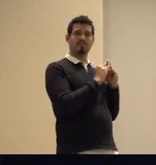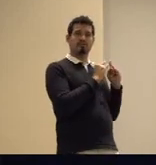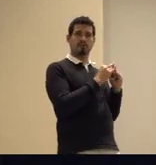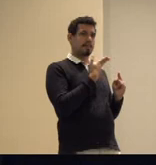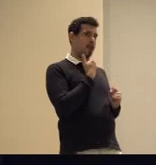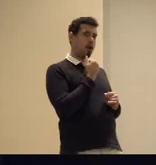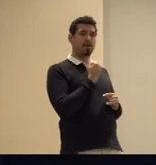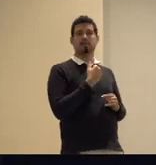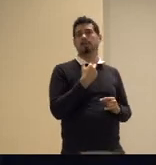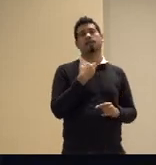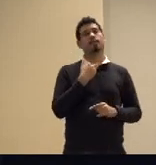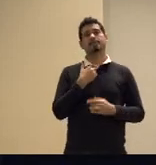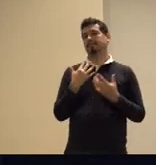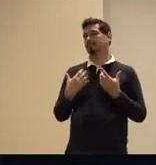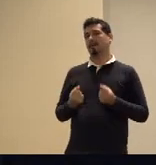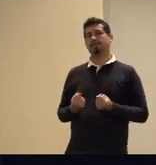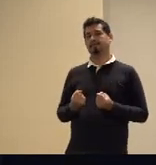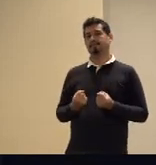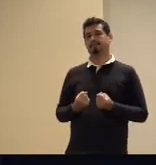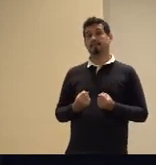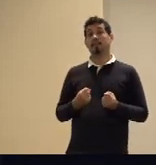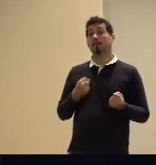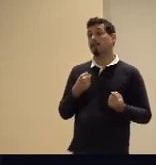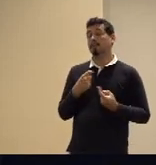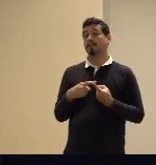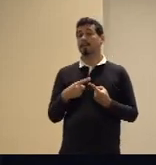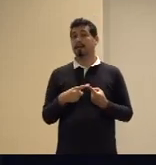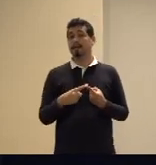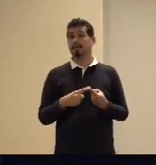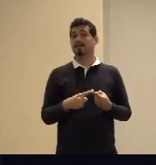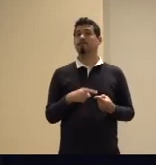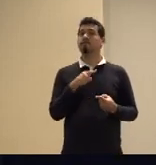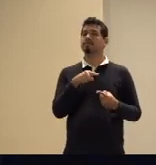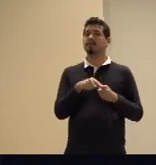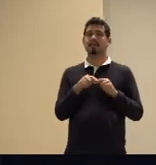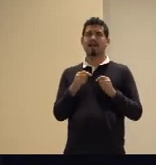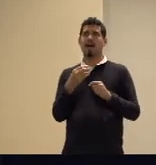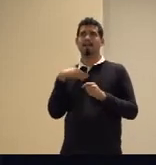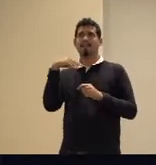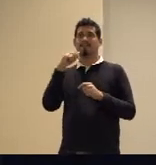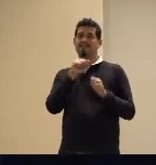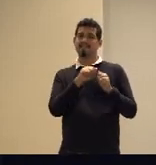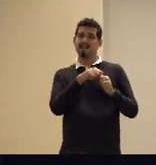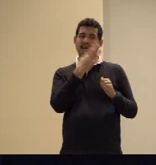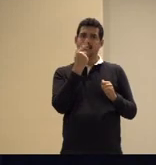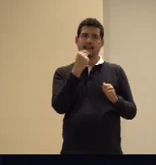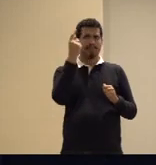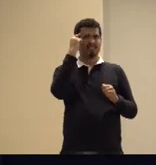poucas condições. Porque uma coisa é você institucionalizar uma criança